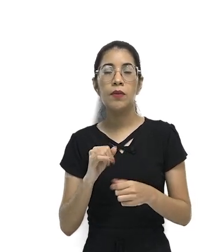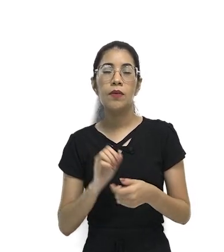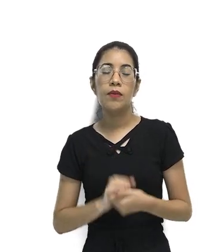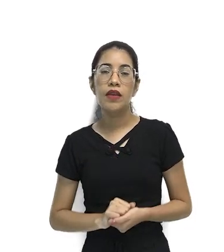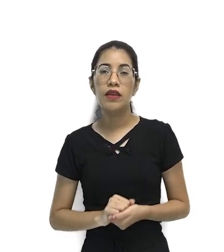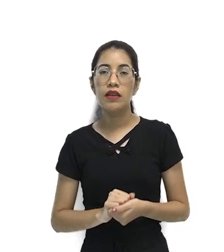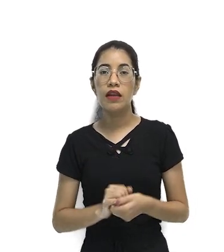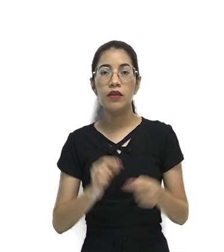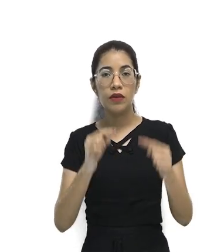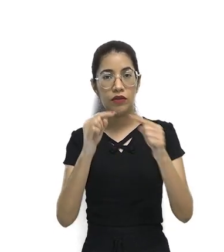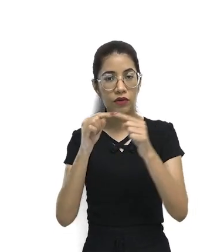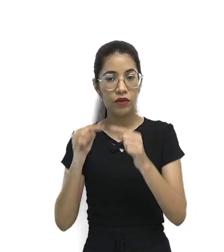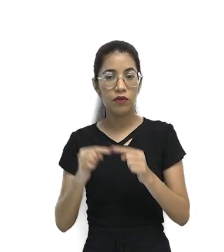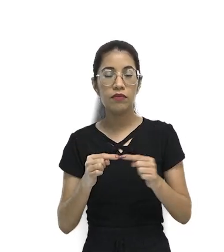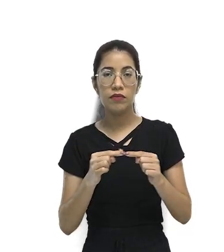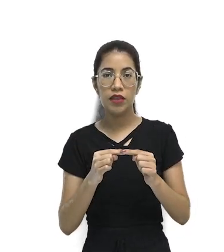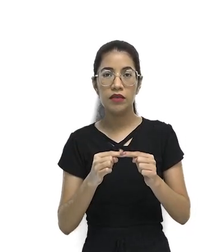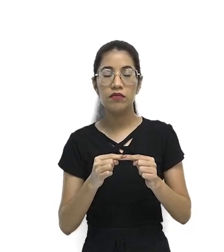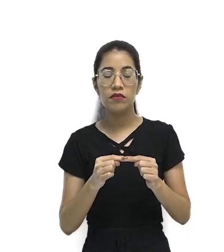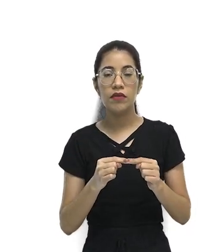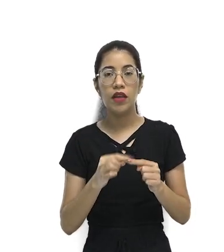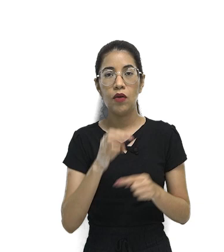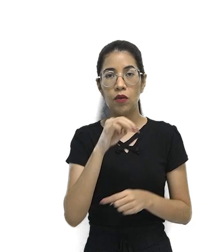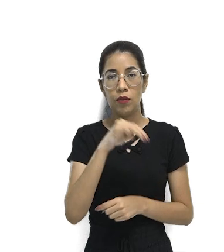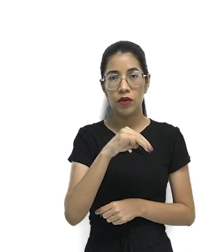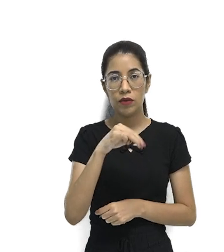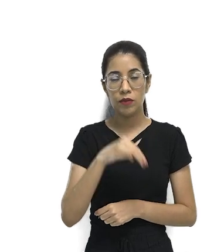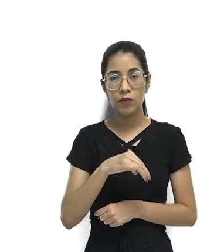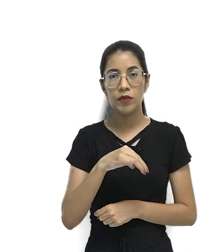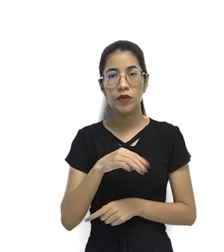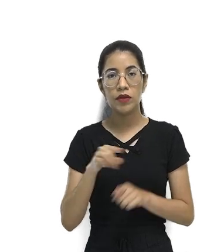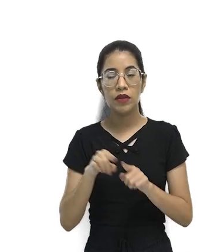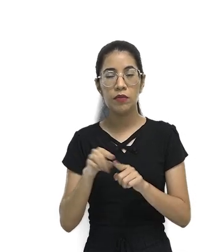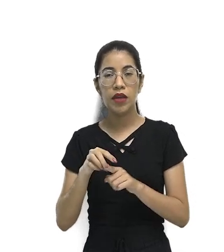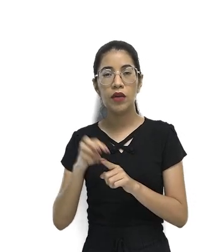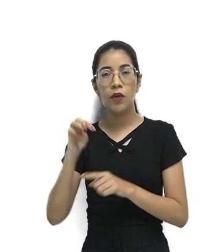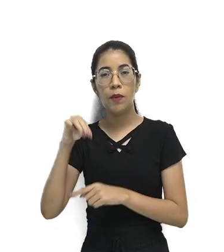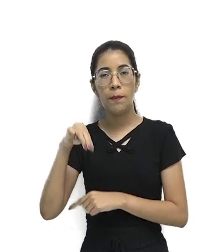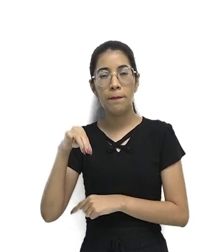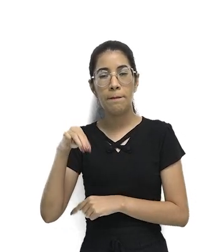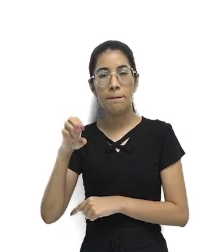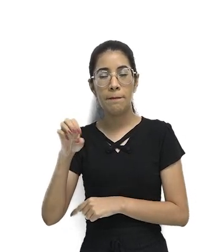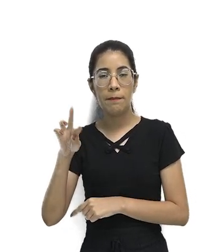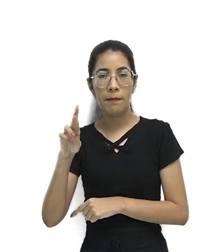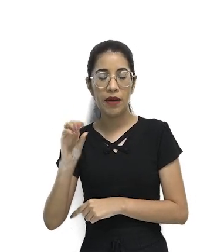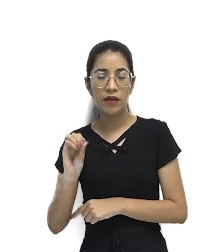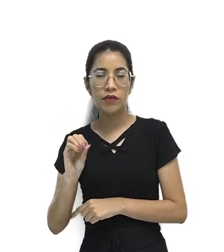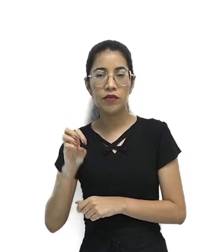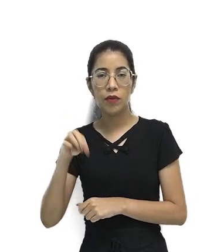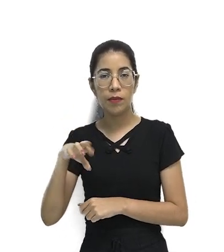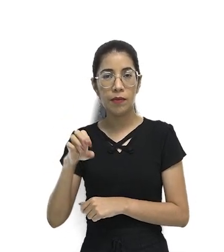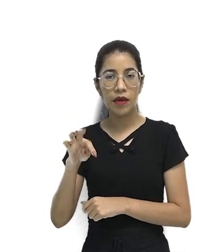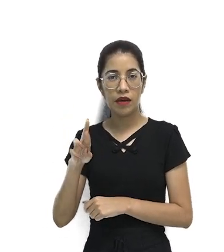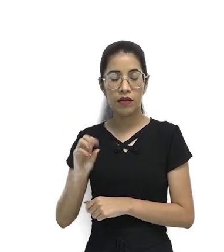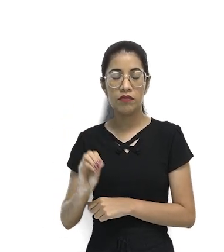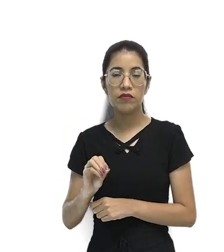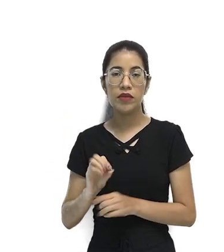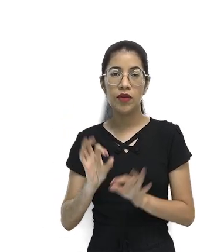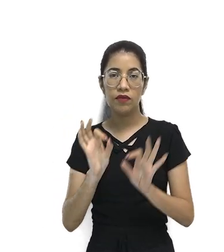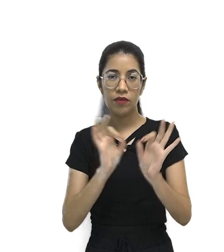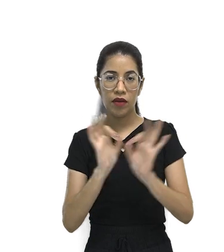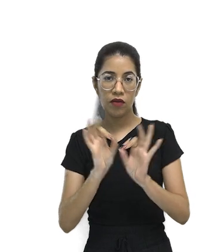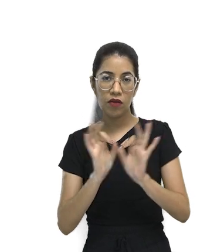são diretamente proporcionais, tá? Eu vou apenas montar a minha proporção,